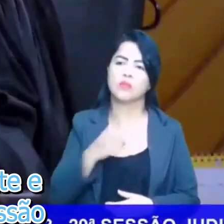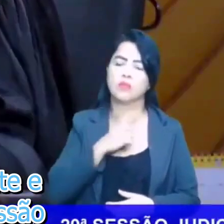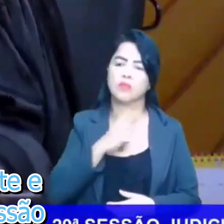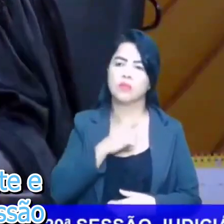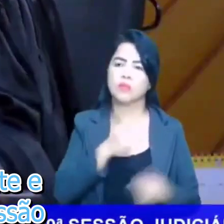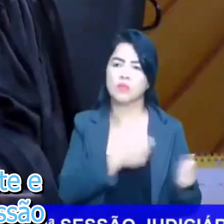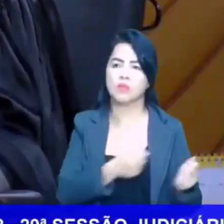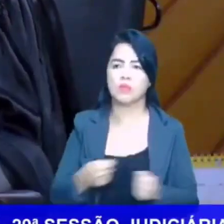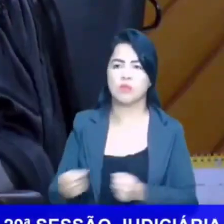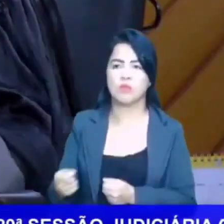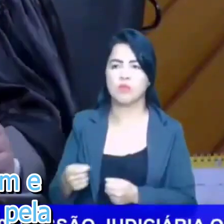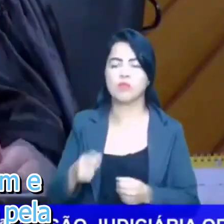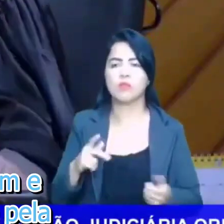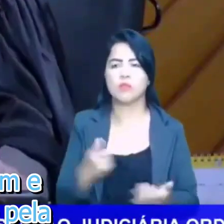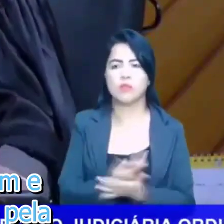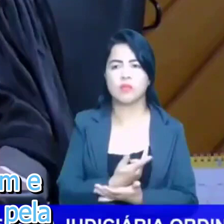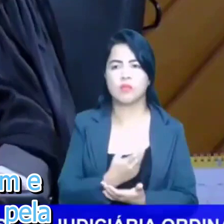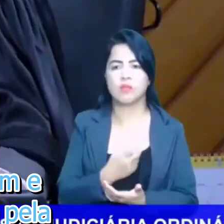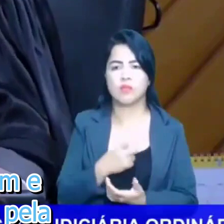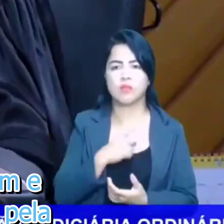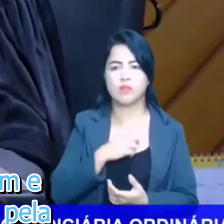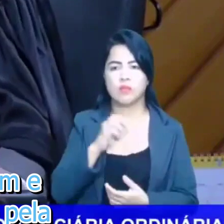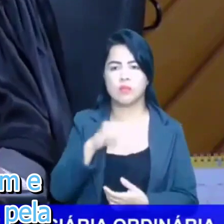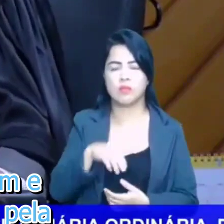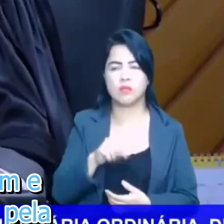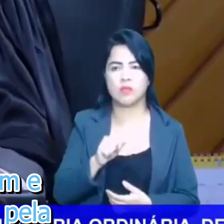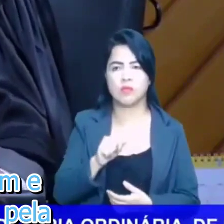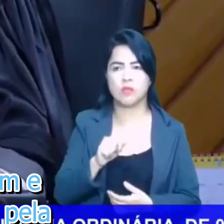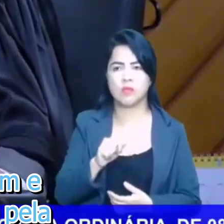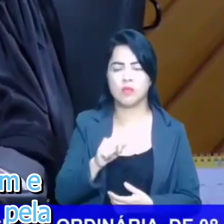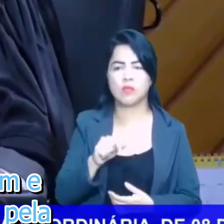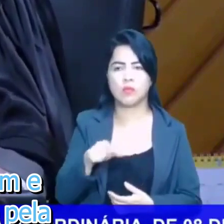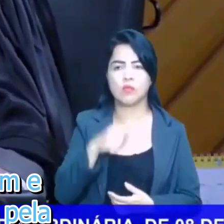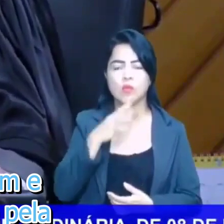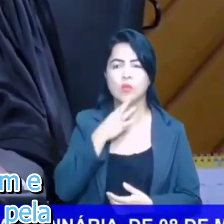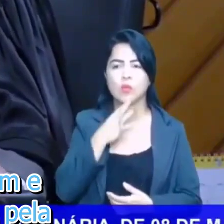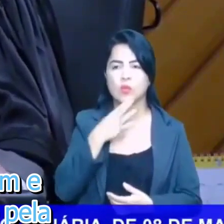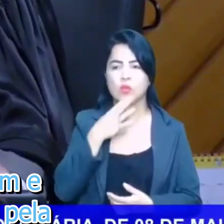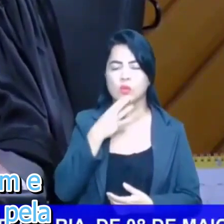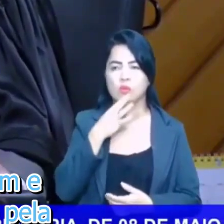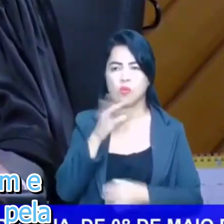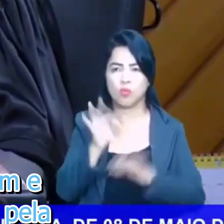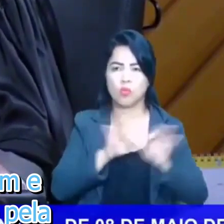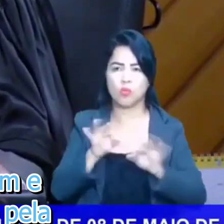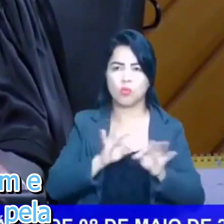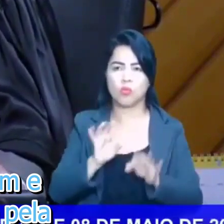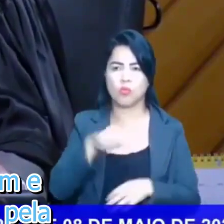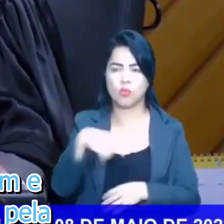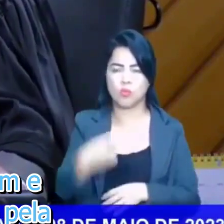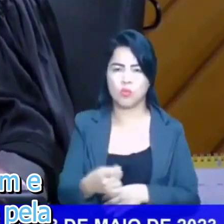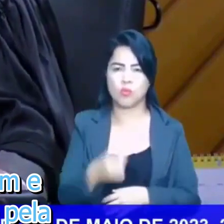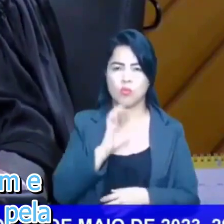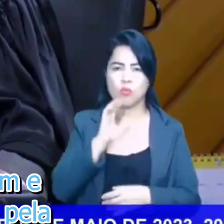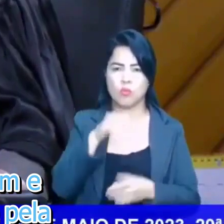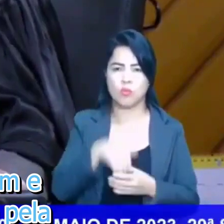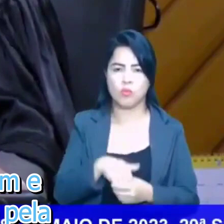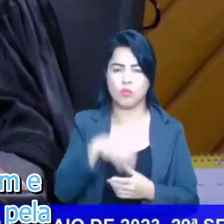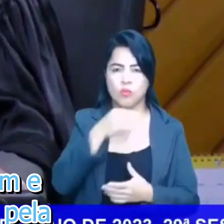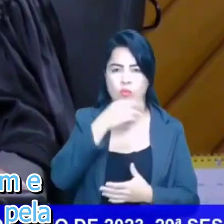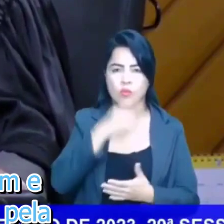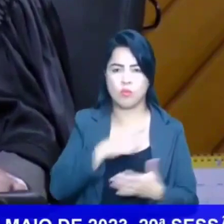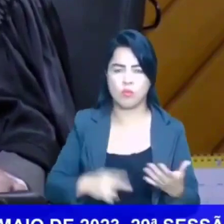sessão ali realizada, por maioria, conheceu a questão de ordem e, no mérito, após o voto da relatora, manifestando-se